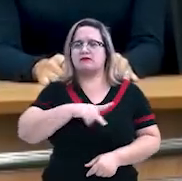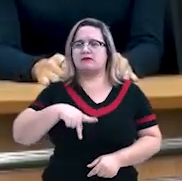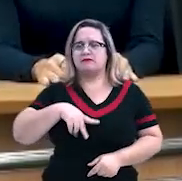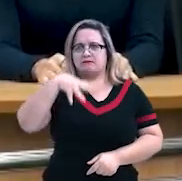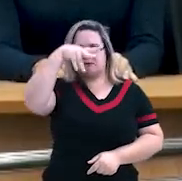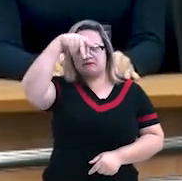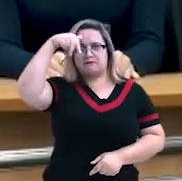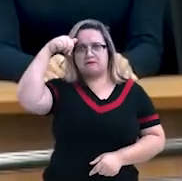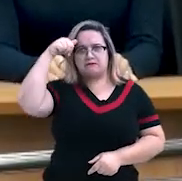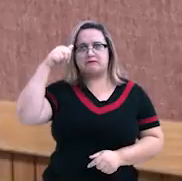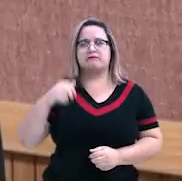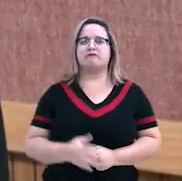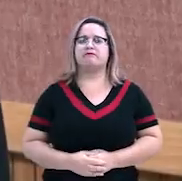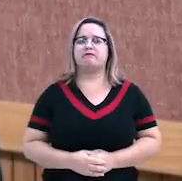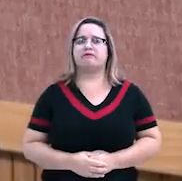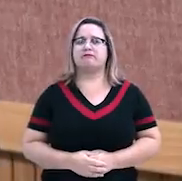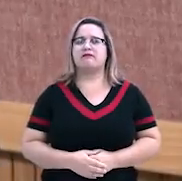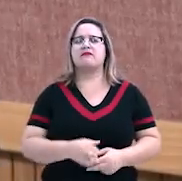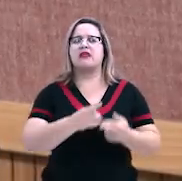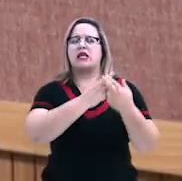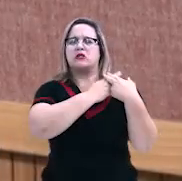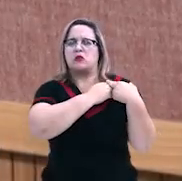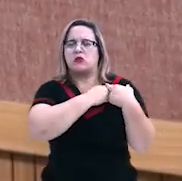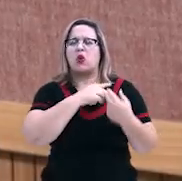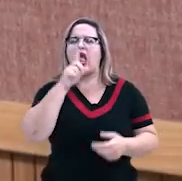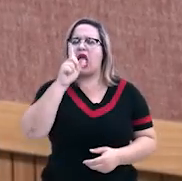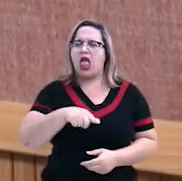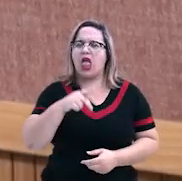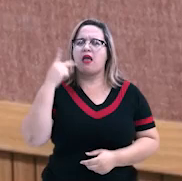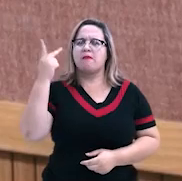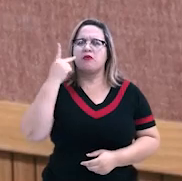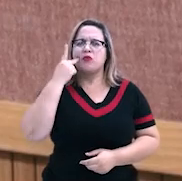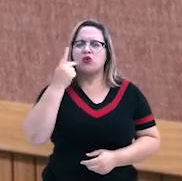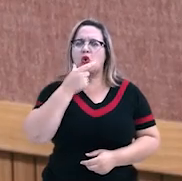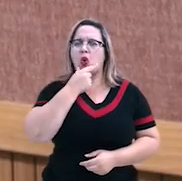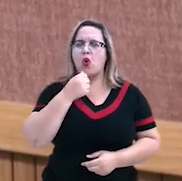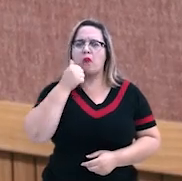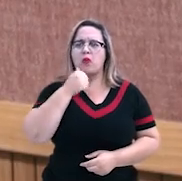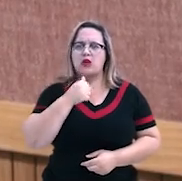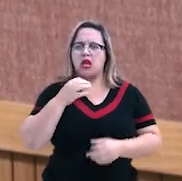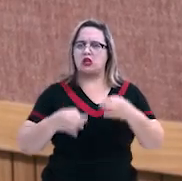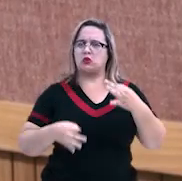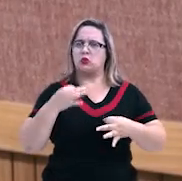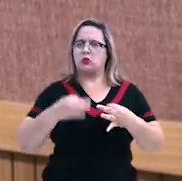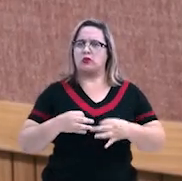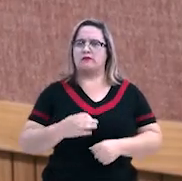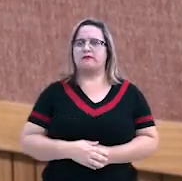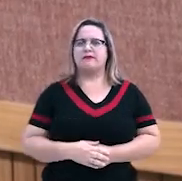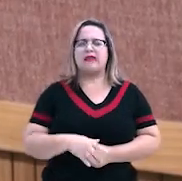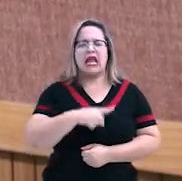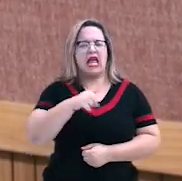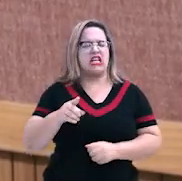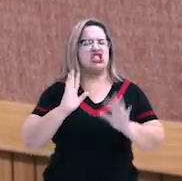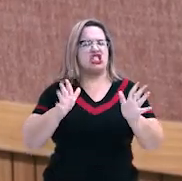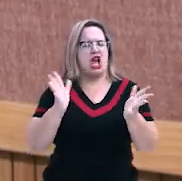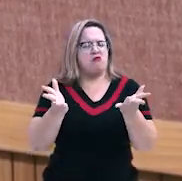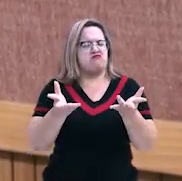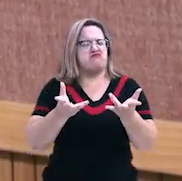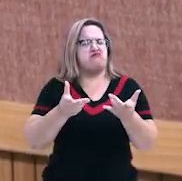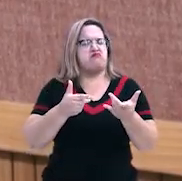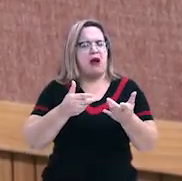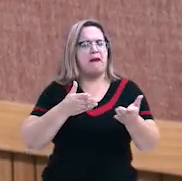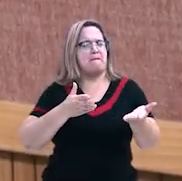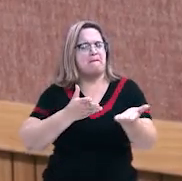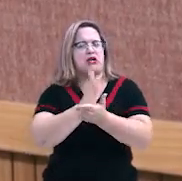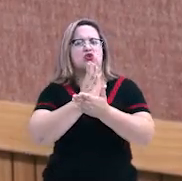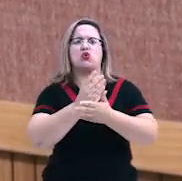atuação do MPMT. A responsabilidade do que é ser um promotor e uma promotora de justiça. Naturalmente que eles estão perfeitamente